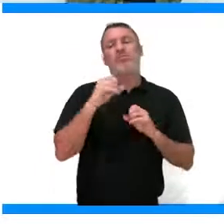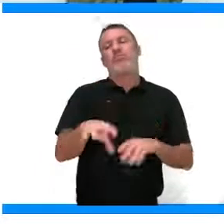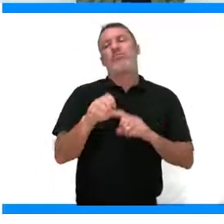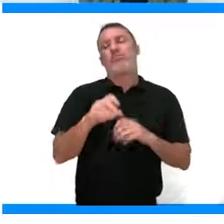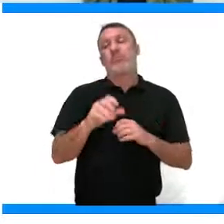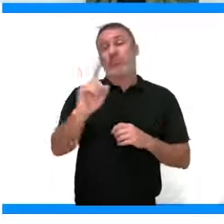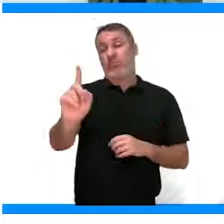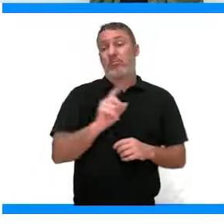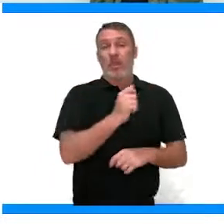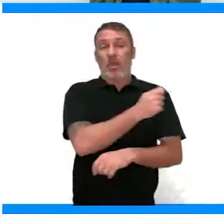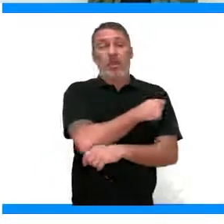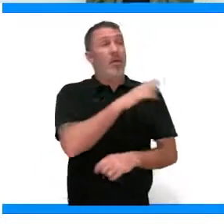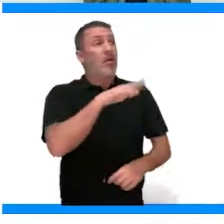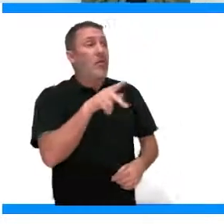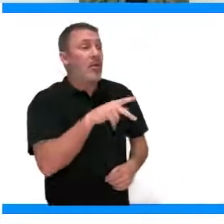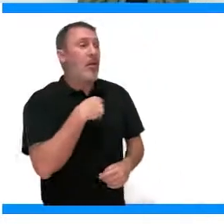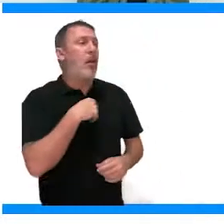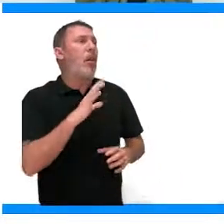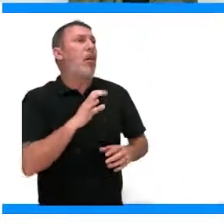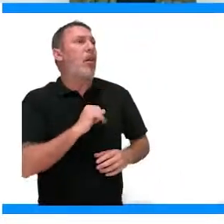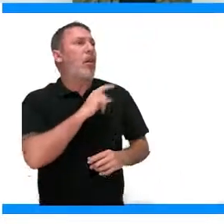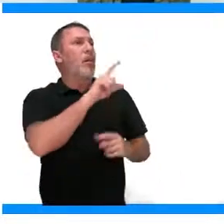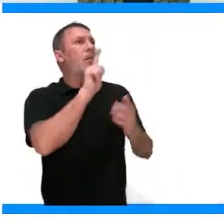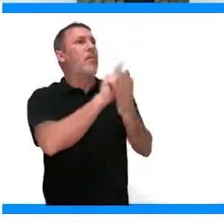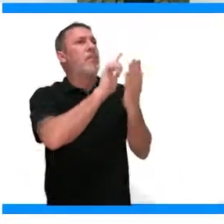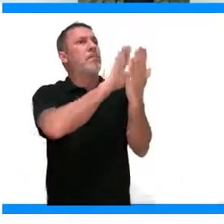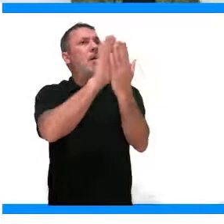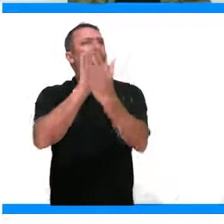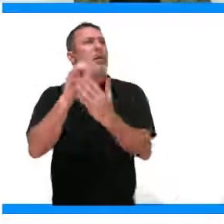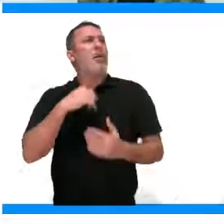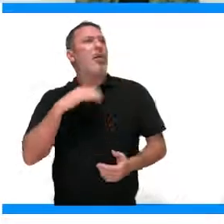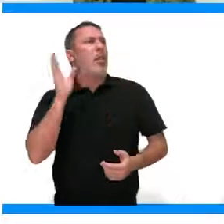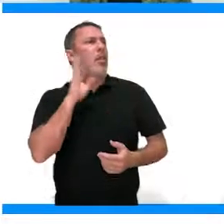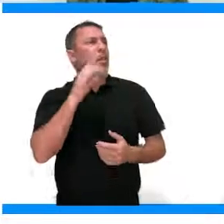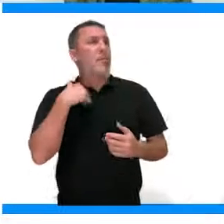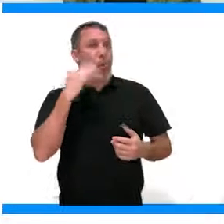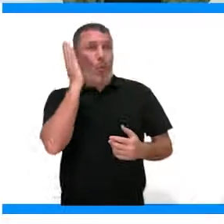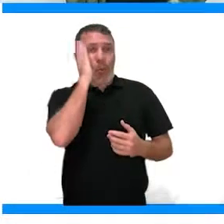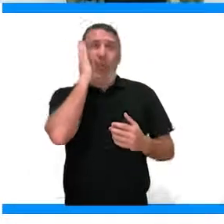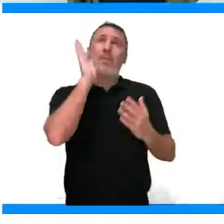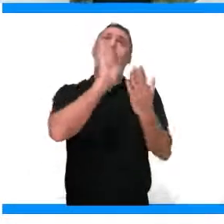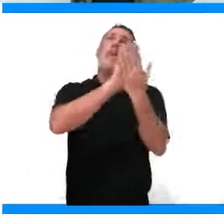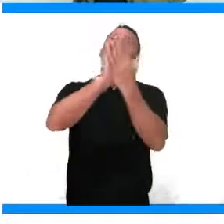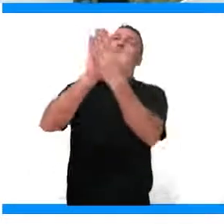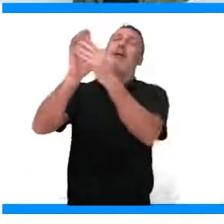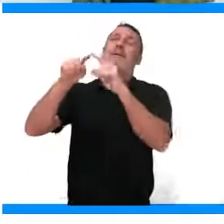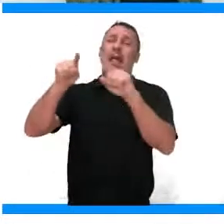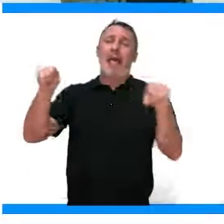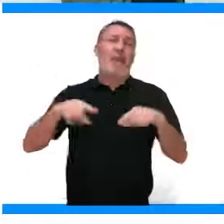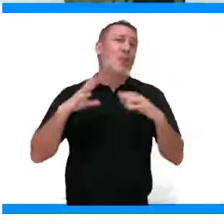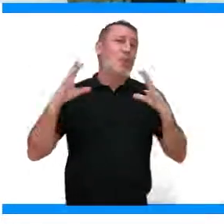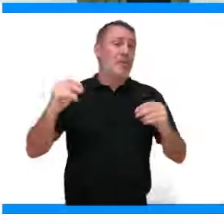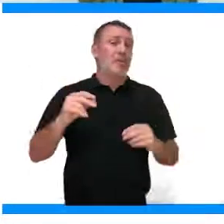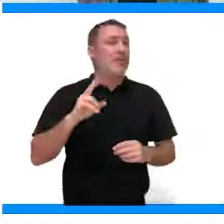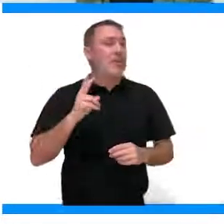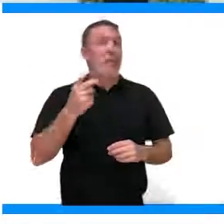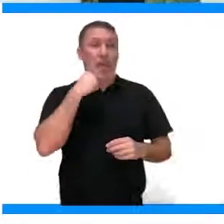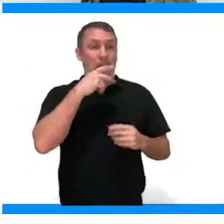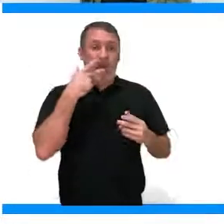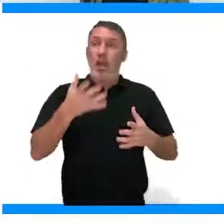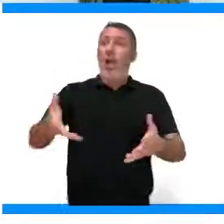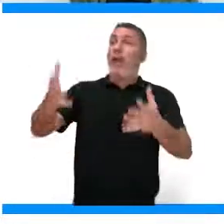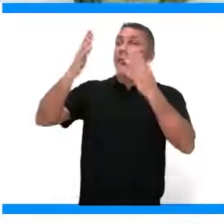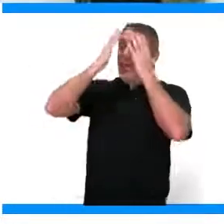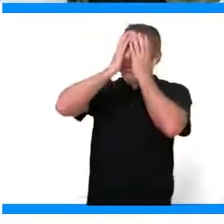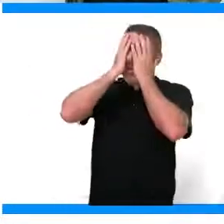aula presencial. A aluna falou: professor, adorei essa ideia de cartaz hacker, estou fazendo. Meu quarto está lotado de cartaz hacker. Minha mãe outro dia entrou no